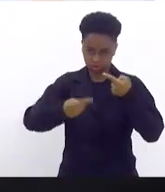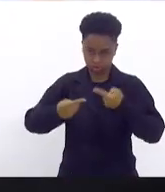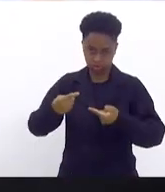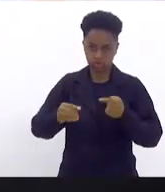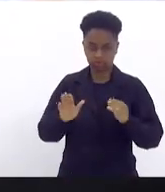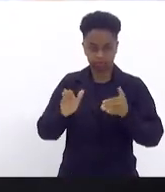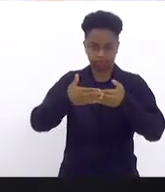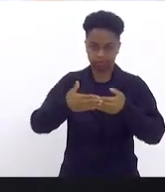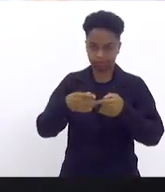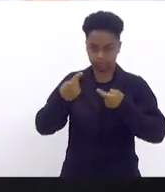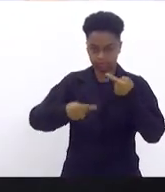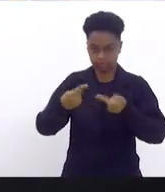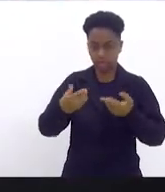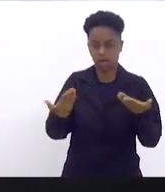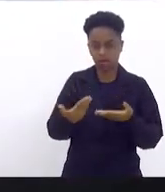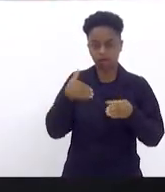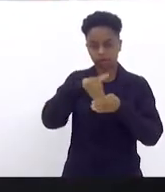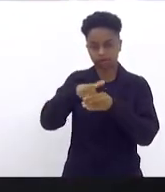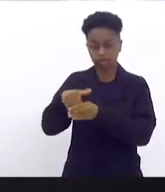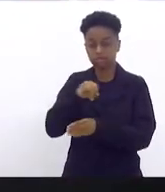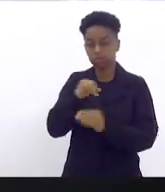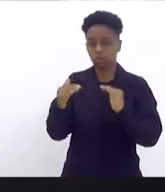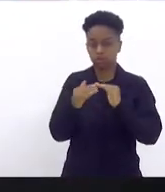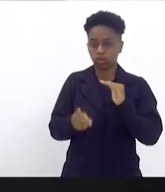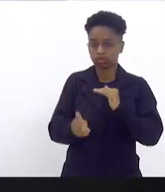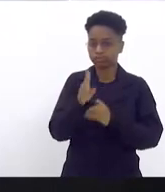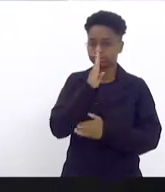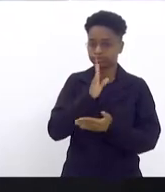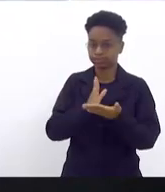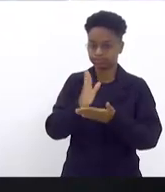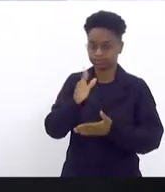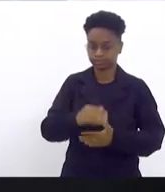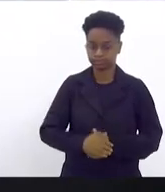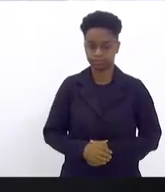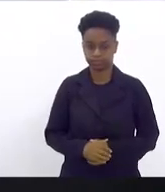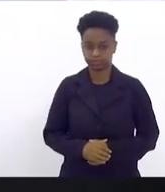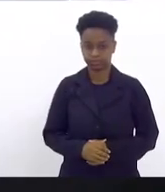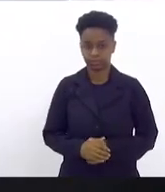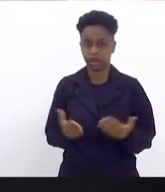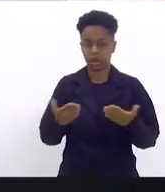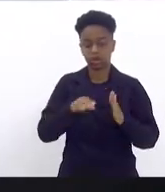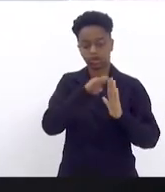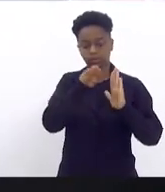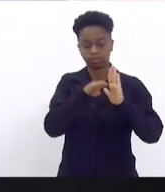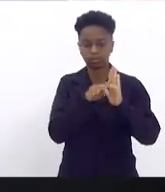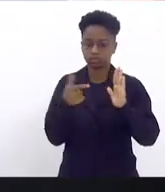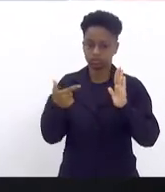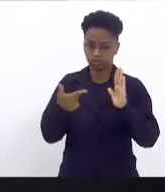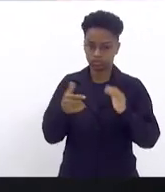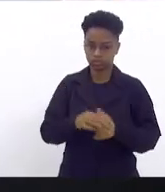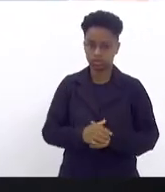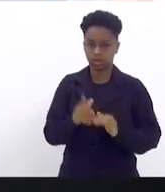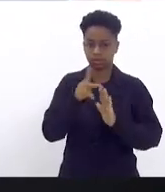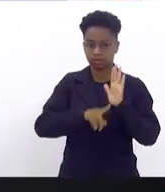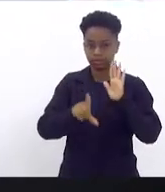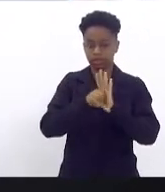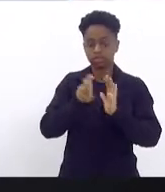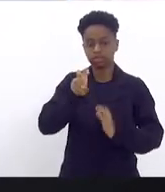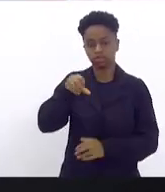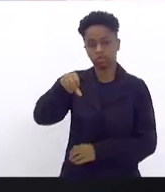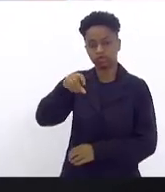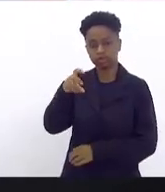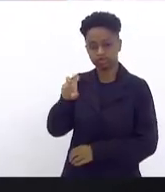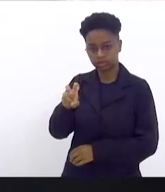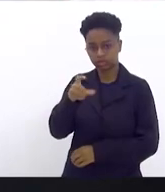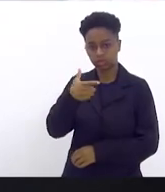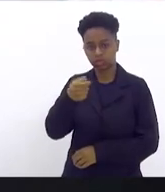a discussão. Em votação, senhores, que aprovam, permaneça como estão. Aprovado. Passa ao segundo item da pauta. Projeto de lei 595 de